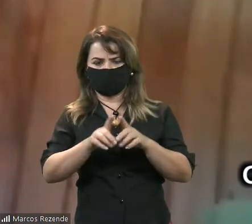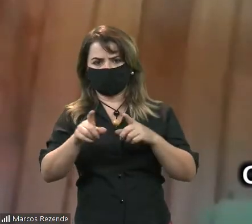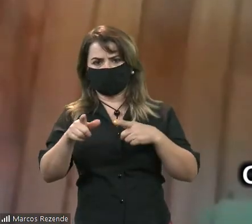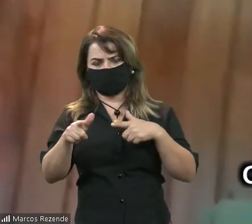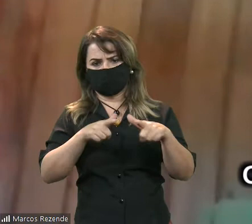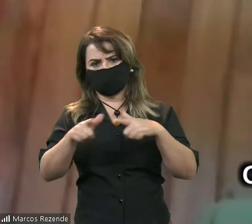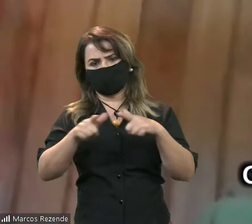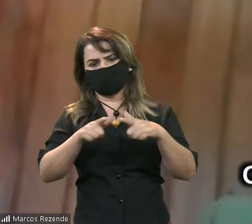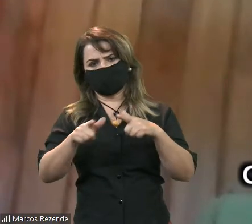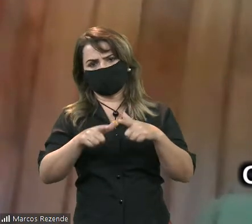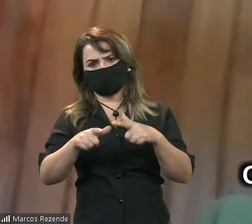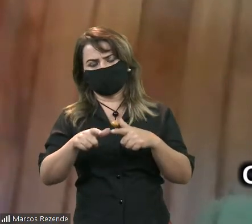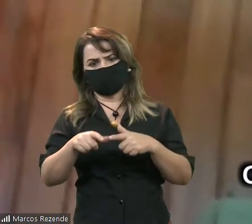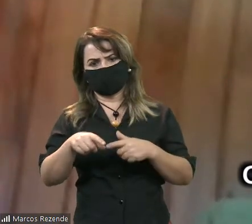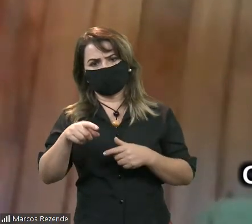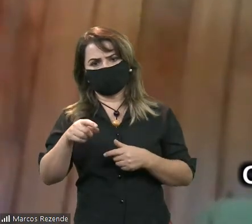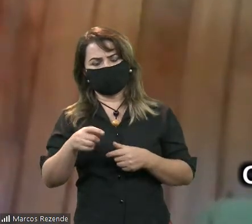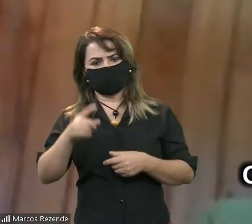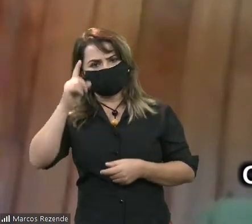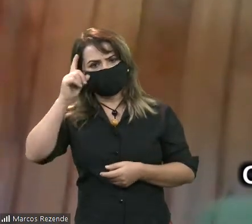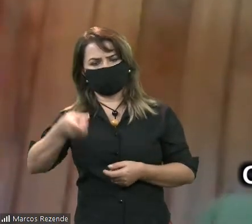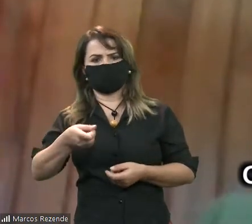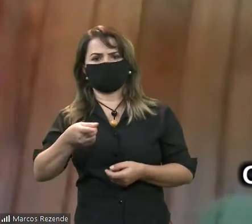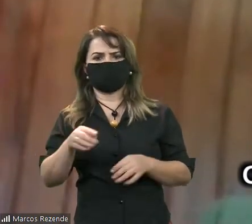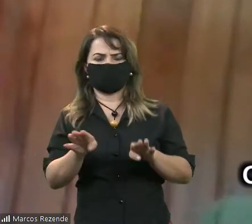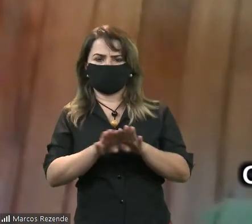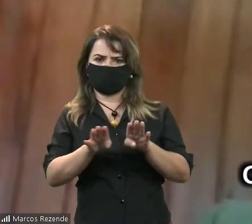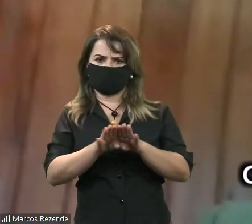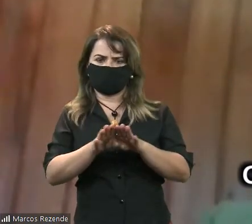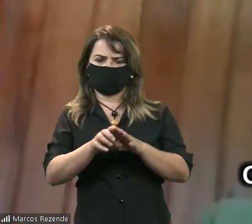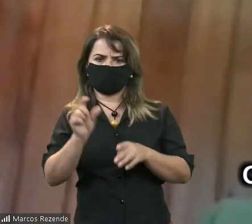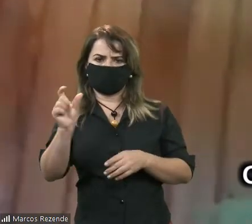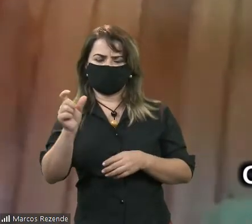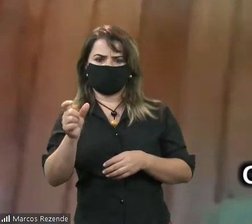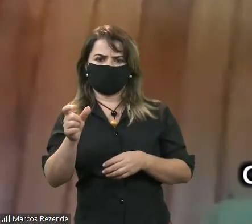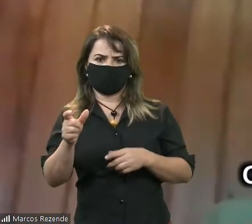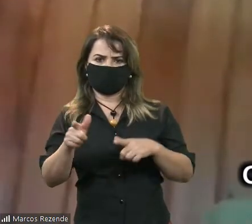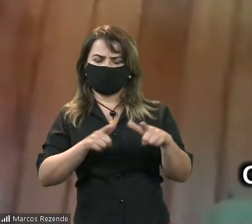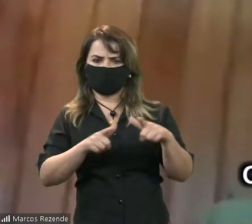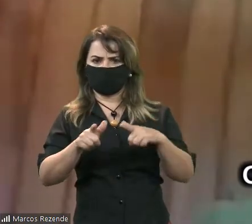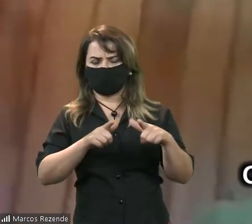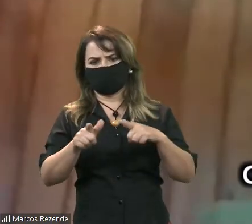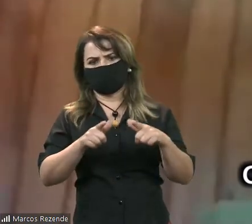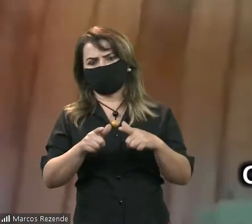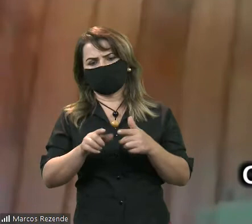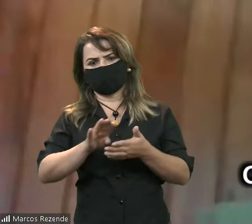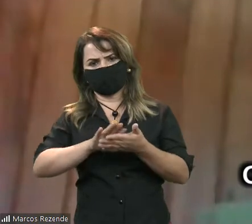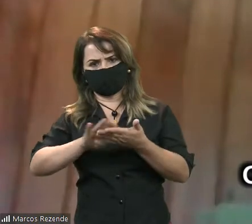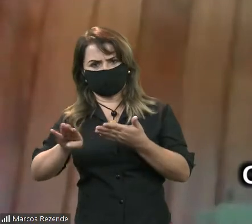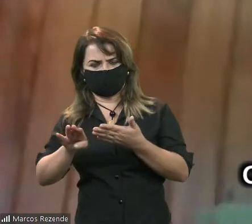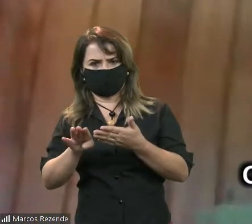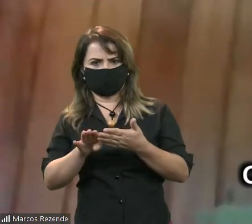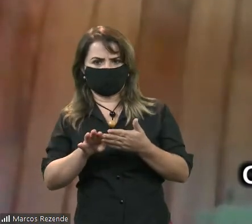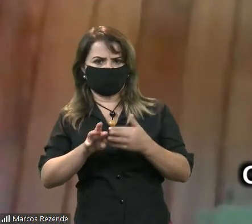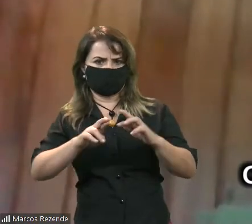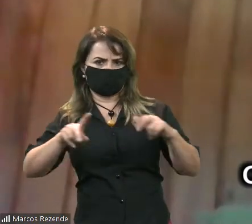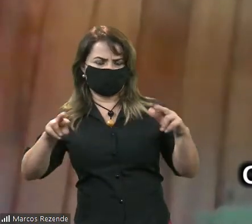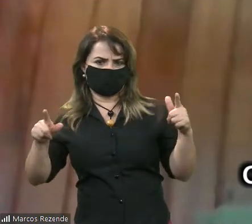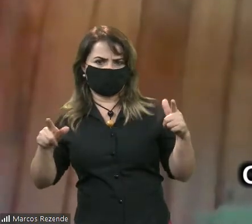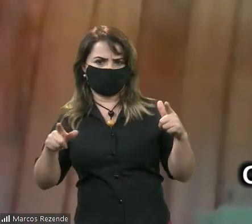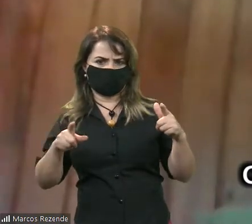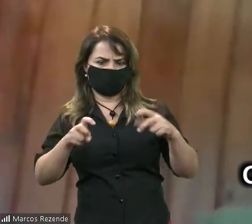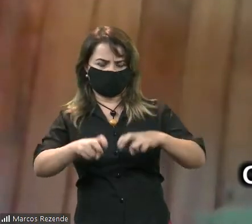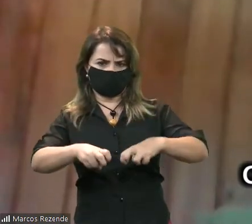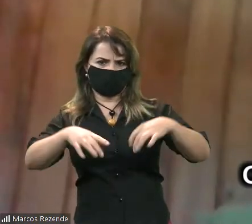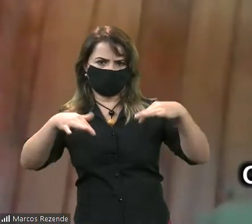o expediente, o pequeno expediente, salvo alguma outra alteração que o plenário deseje fazer